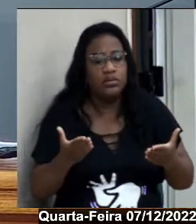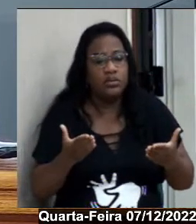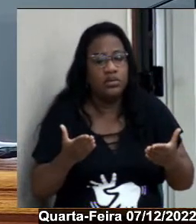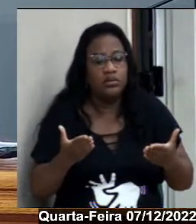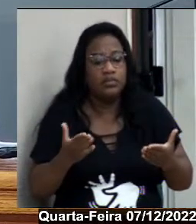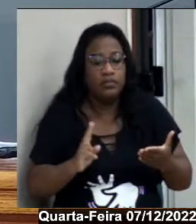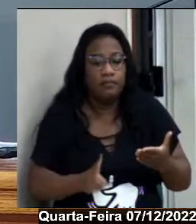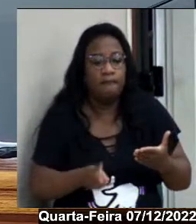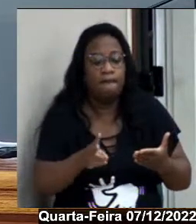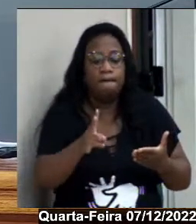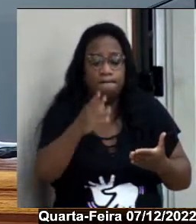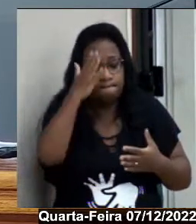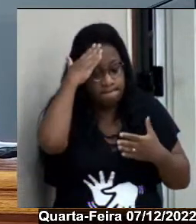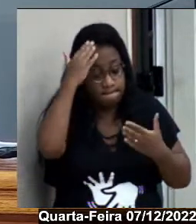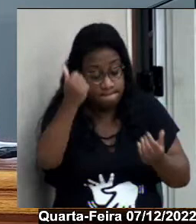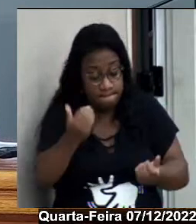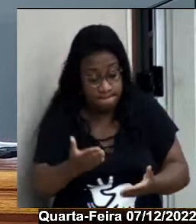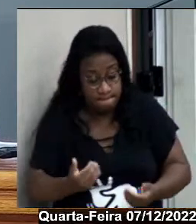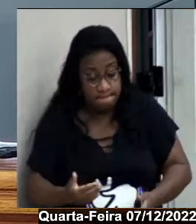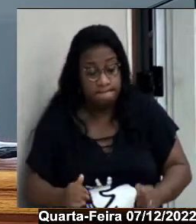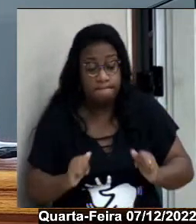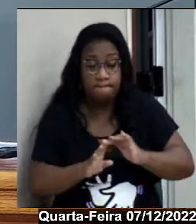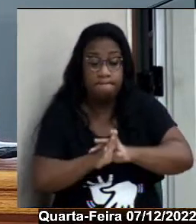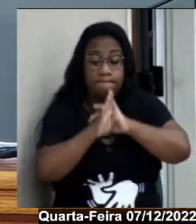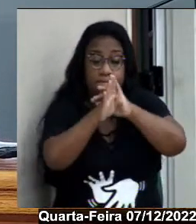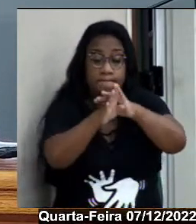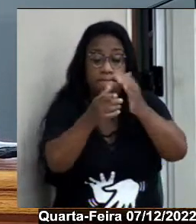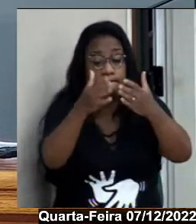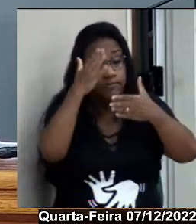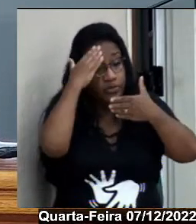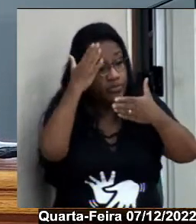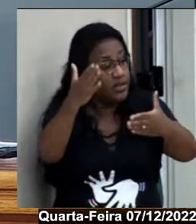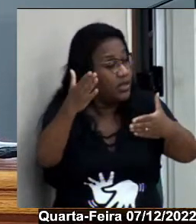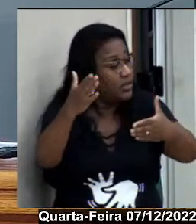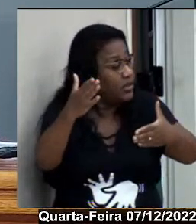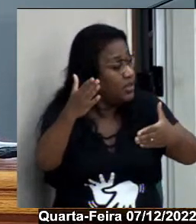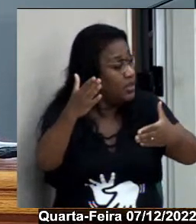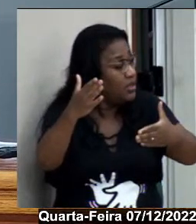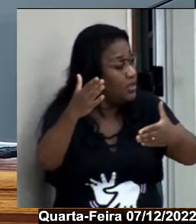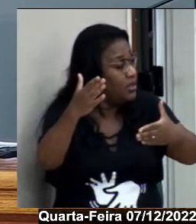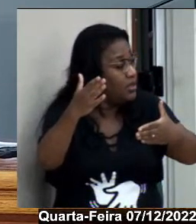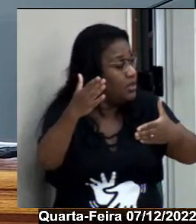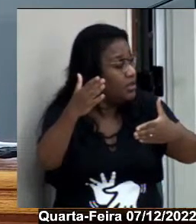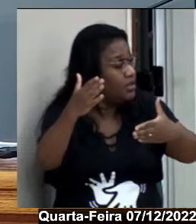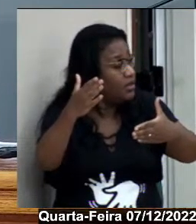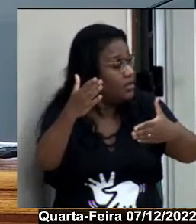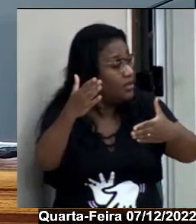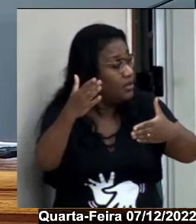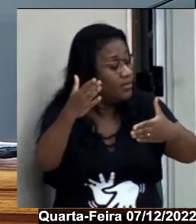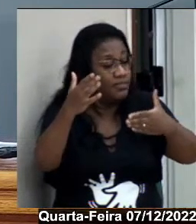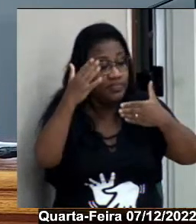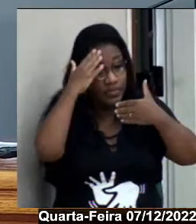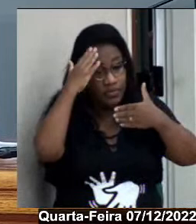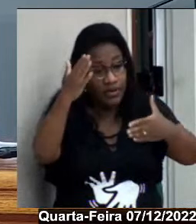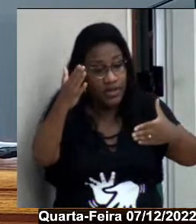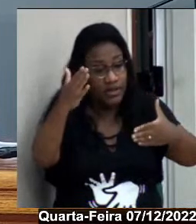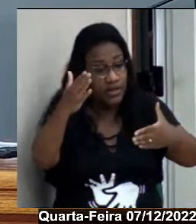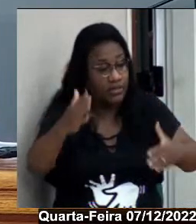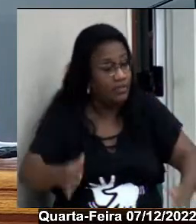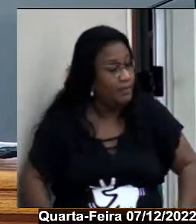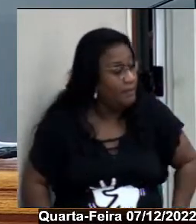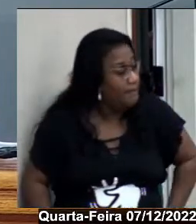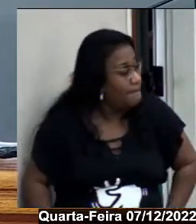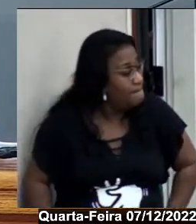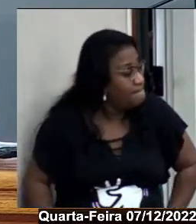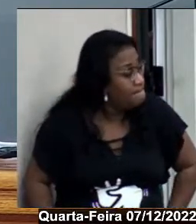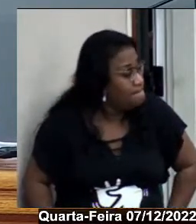estará aqui para honrar vocês e dar o suporte que vocês necessitam. Muito obrigado. Eu que agradeço, presidente. Espero vocês lá. Com a